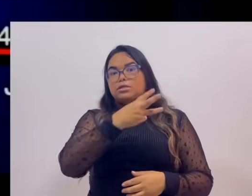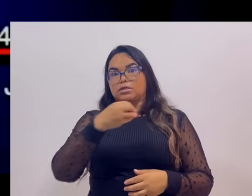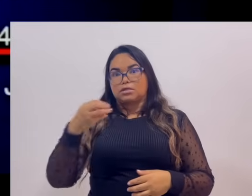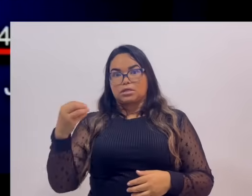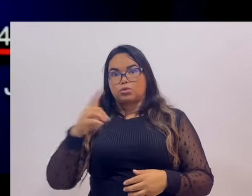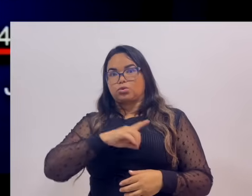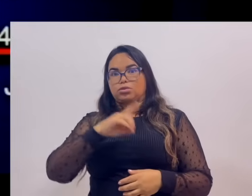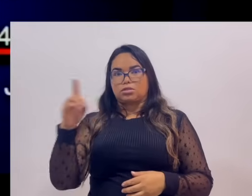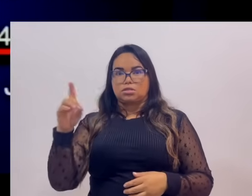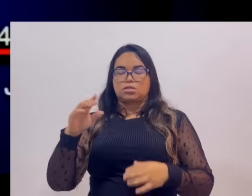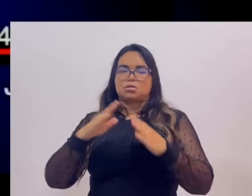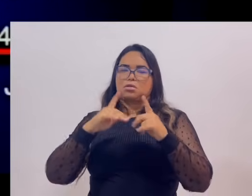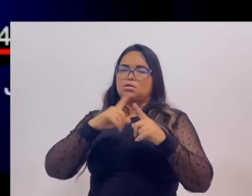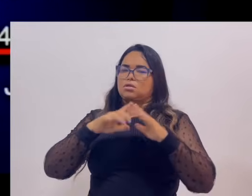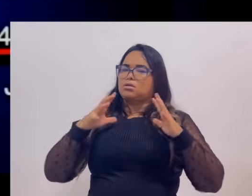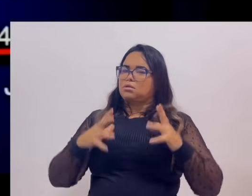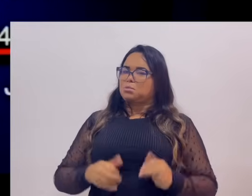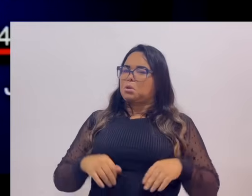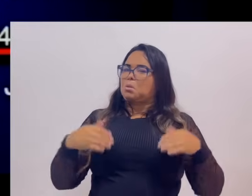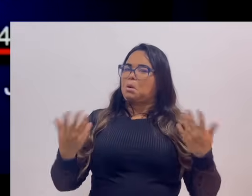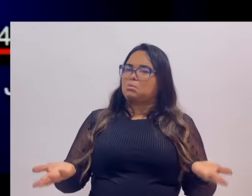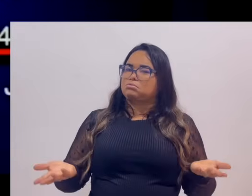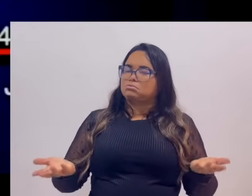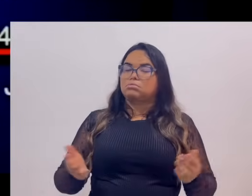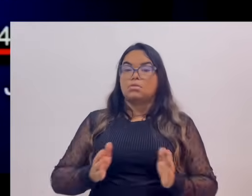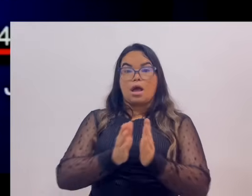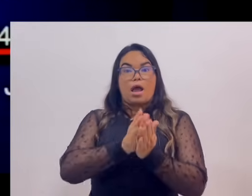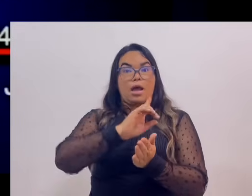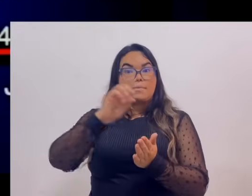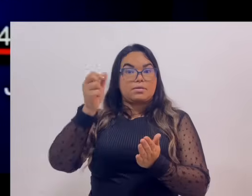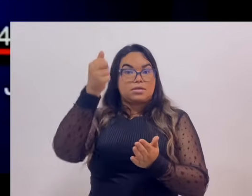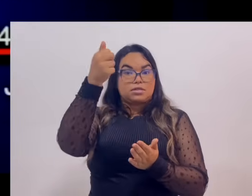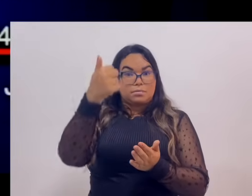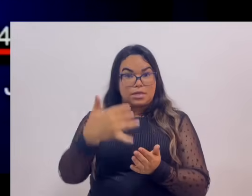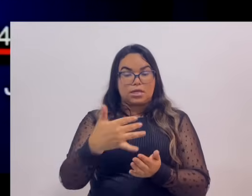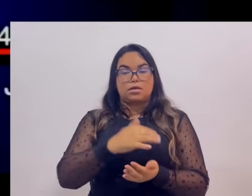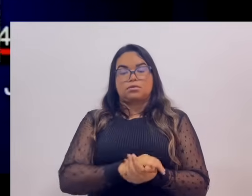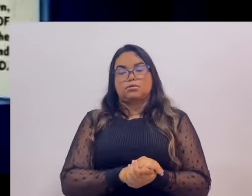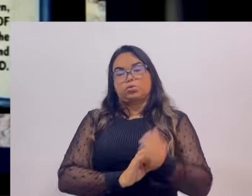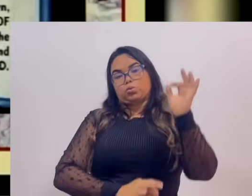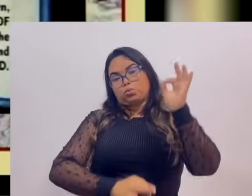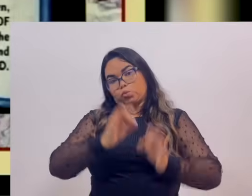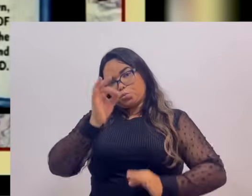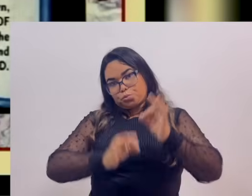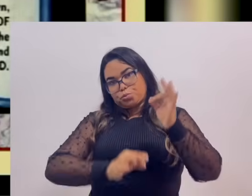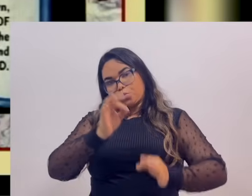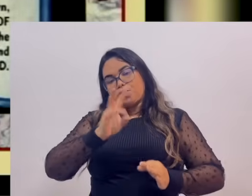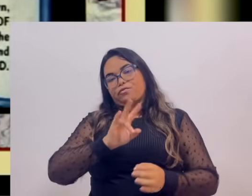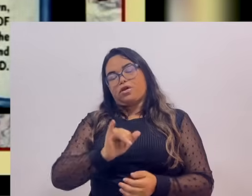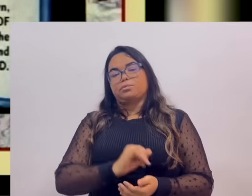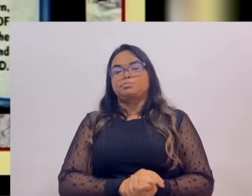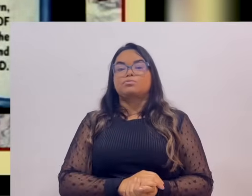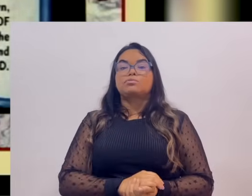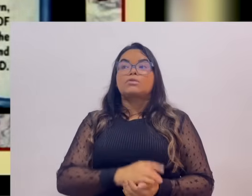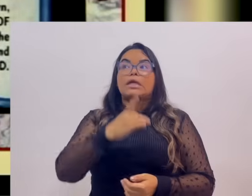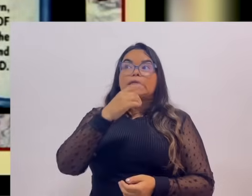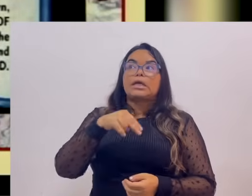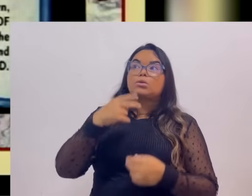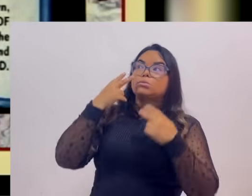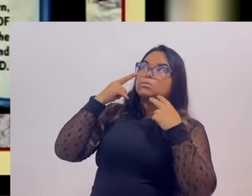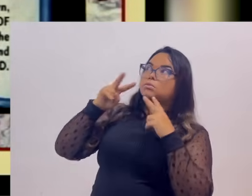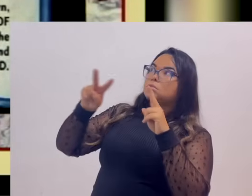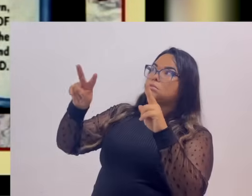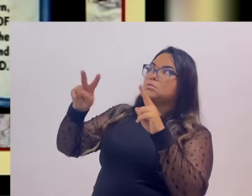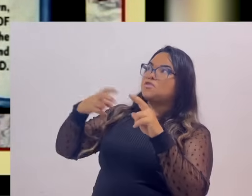outra conferência em dois mil e trezentos dias o santuário será purificado segundo a bíblia este julgamento